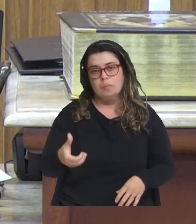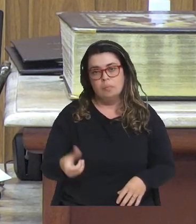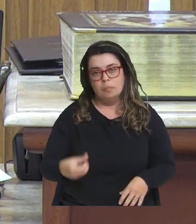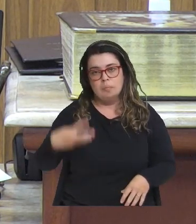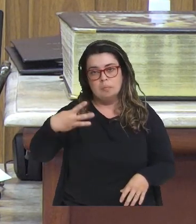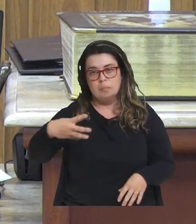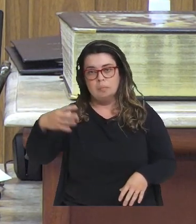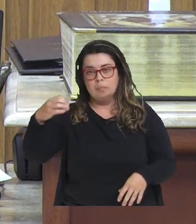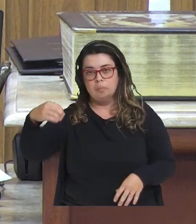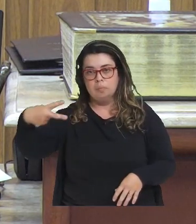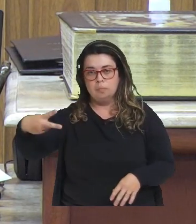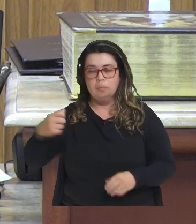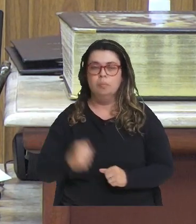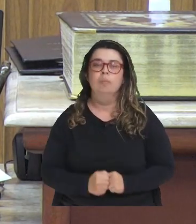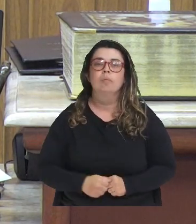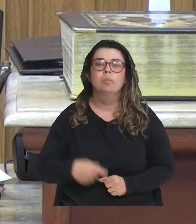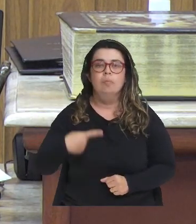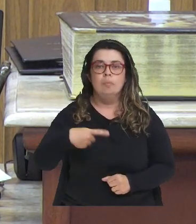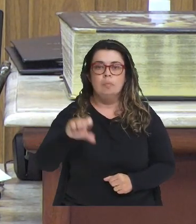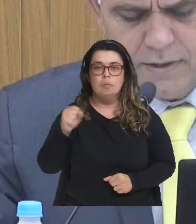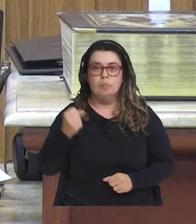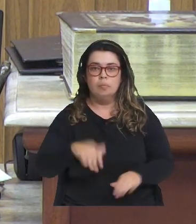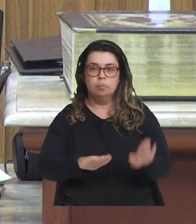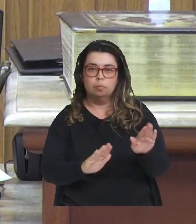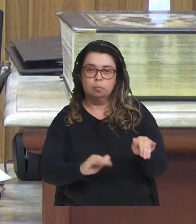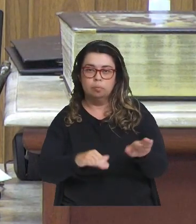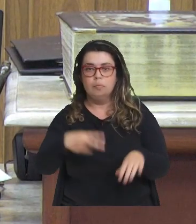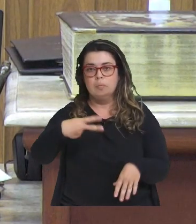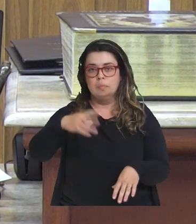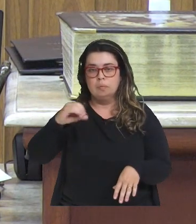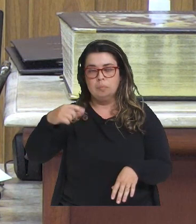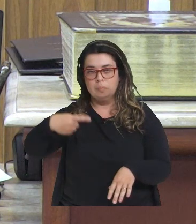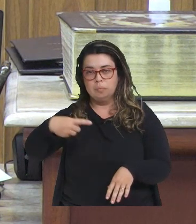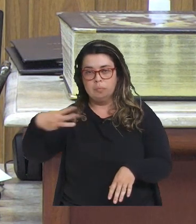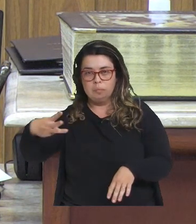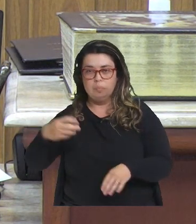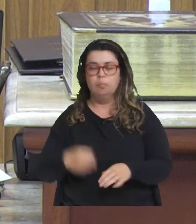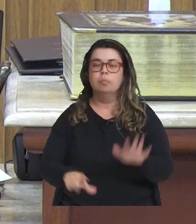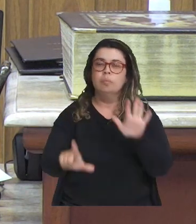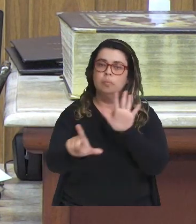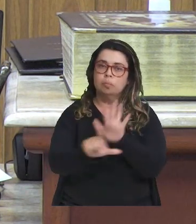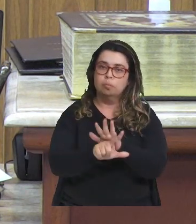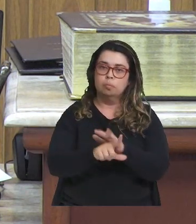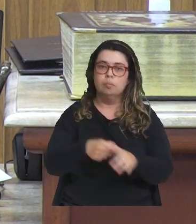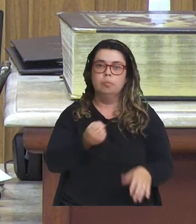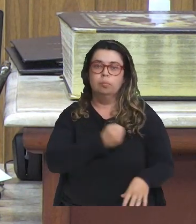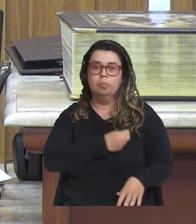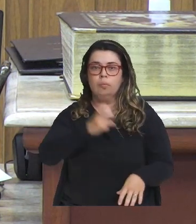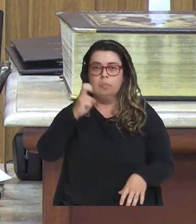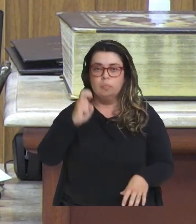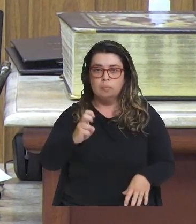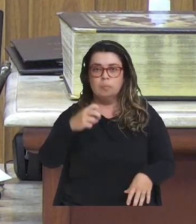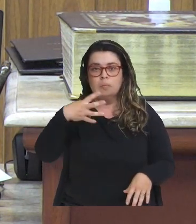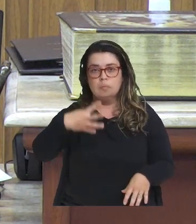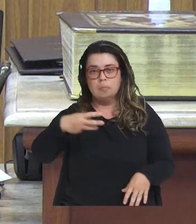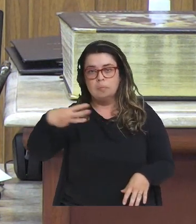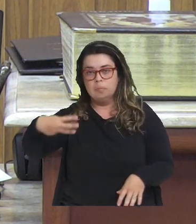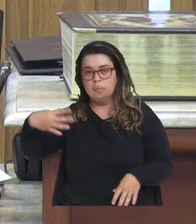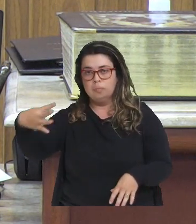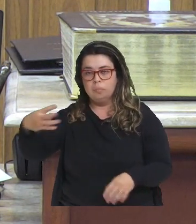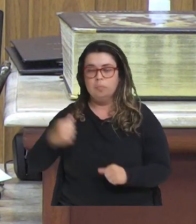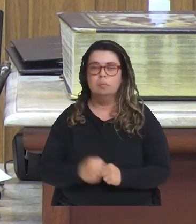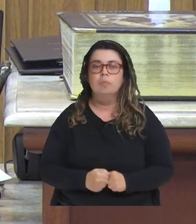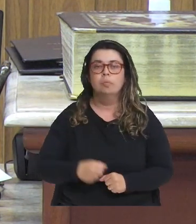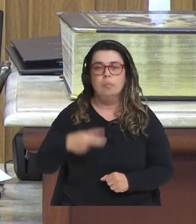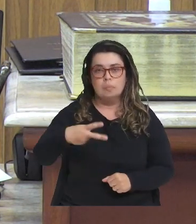6.402, de 18 de setembro de 2013, que regulamenta a lei número 5.344, de 29 de dezembro